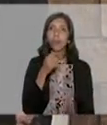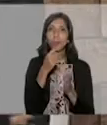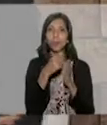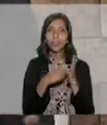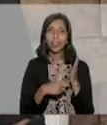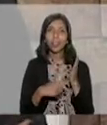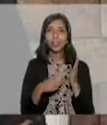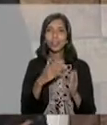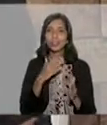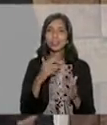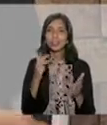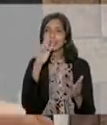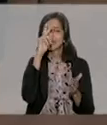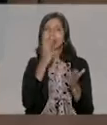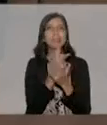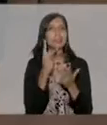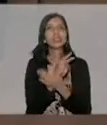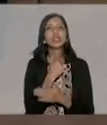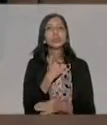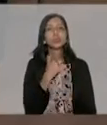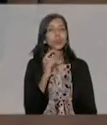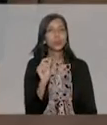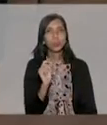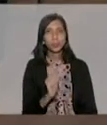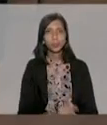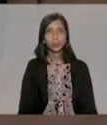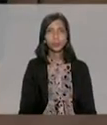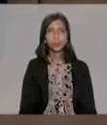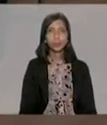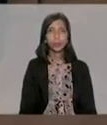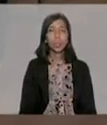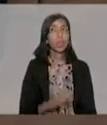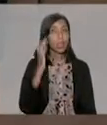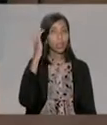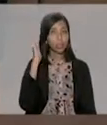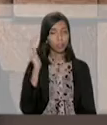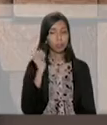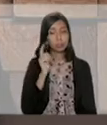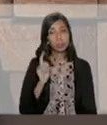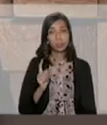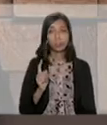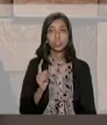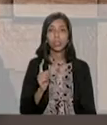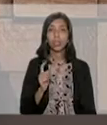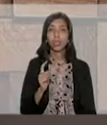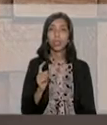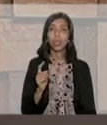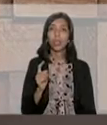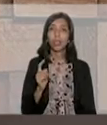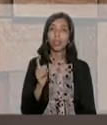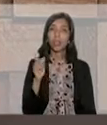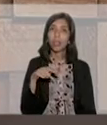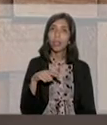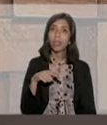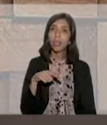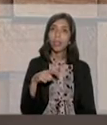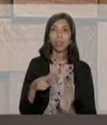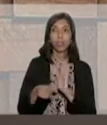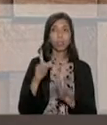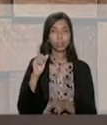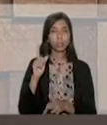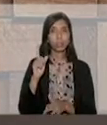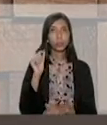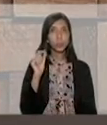o autor não pode errar, Thelma? Aonde um autor não pode falhar? Olha, eu acho que, não sei se... numa